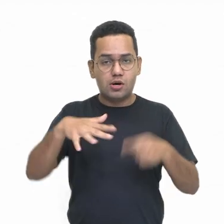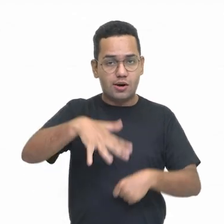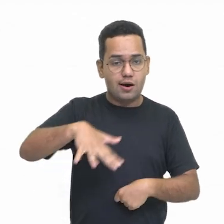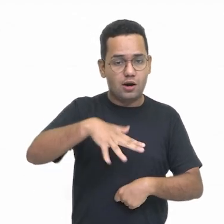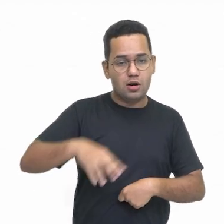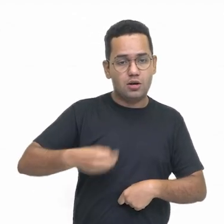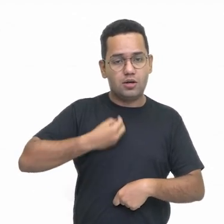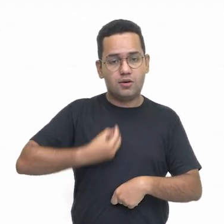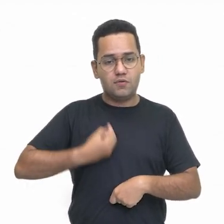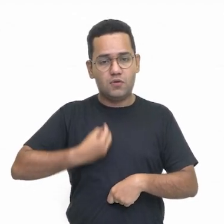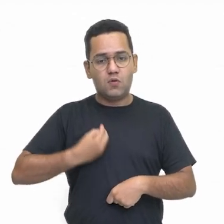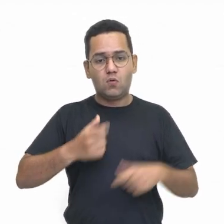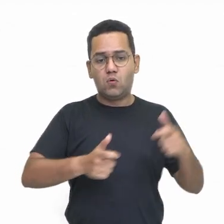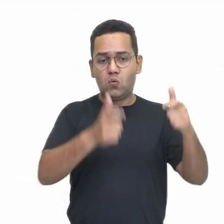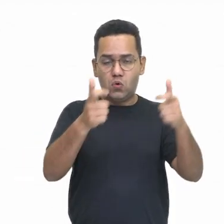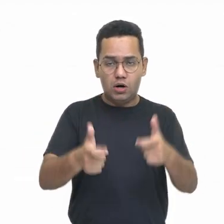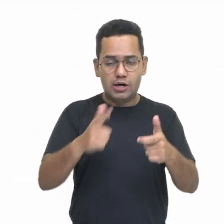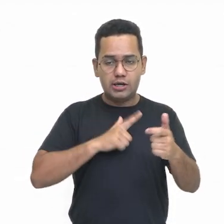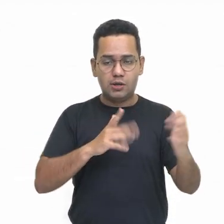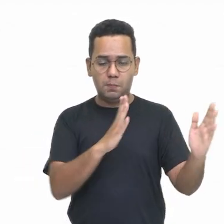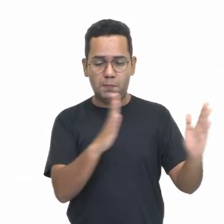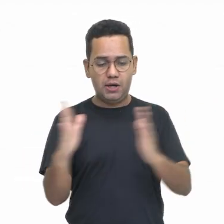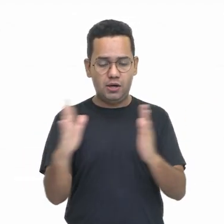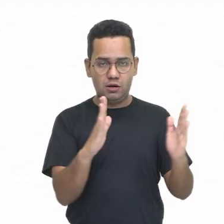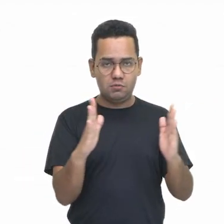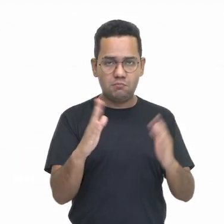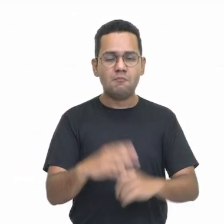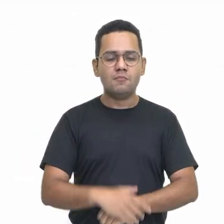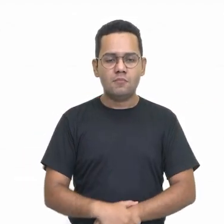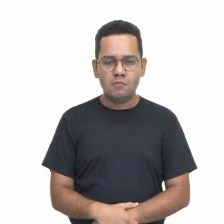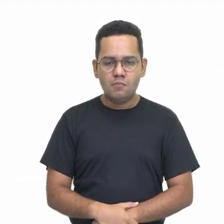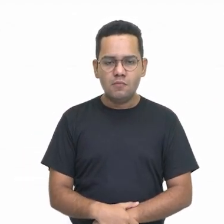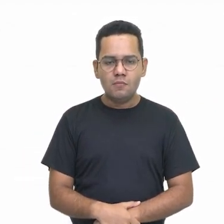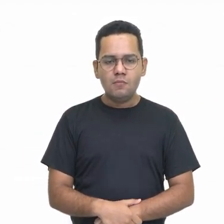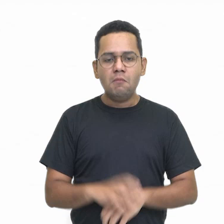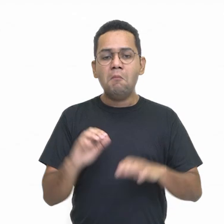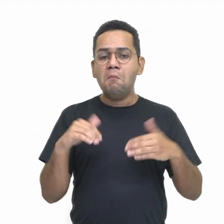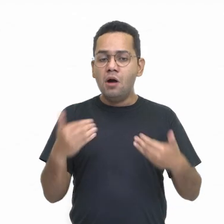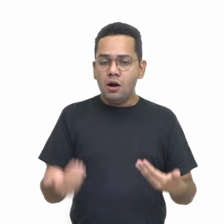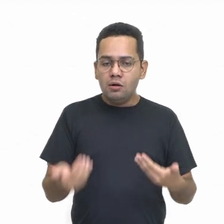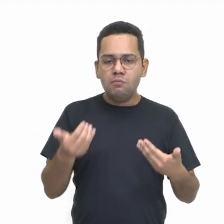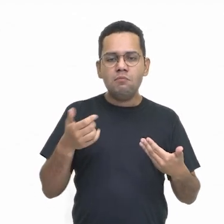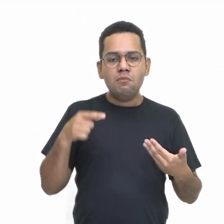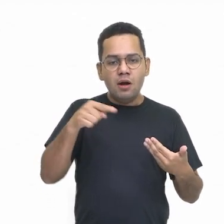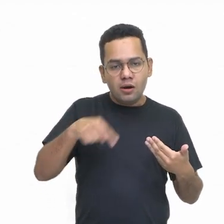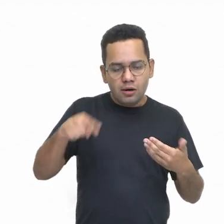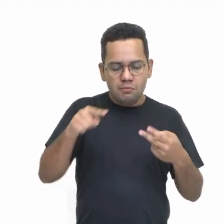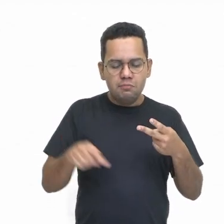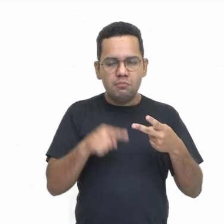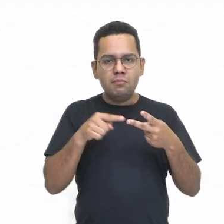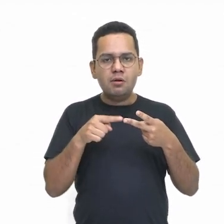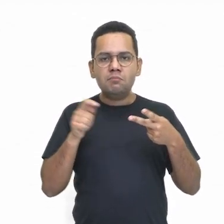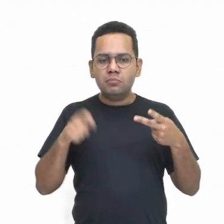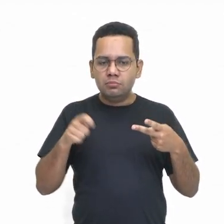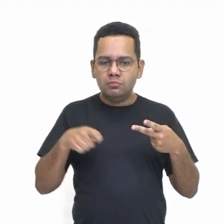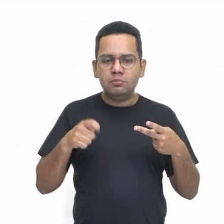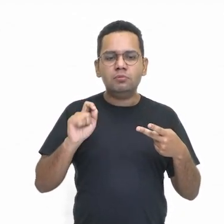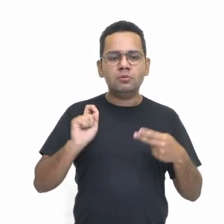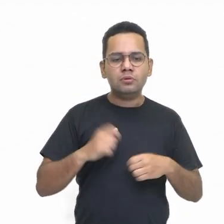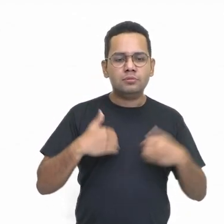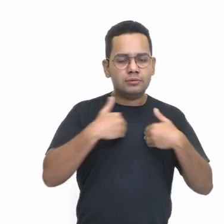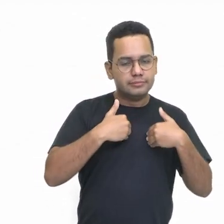área e num determinado período de tempo as populações podem ser de animais